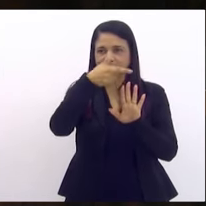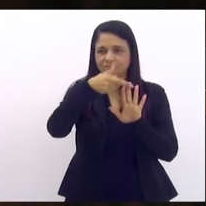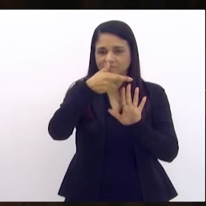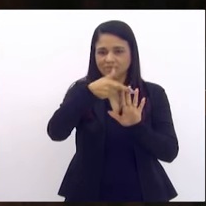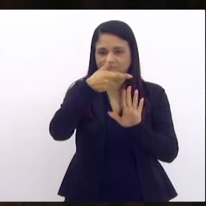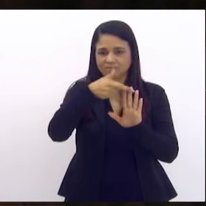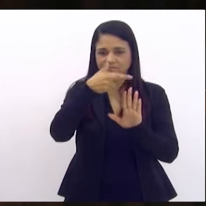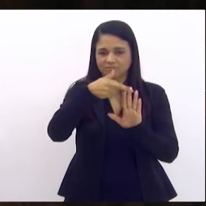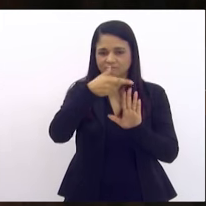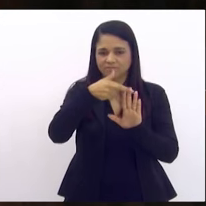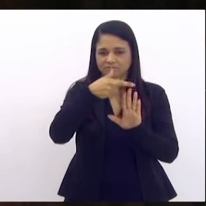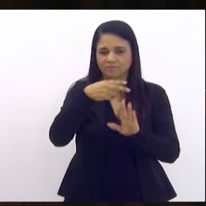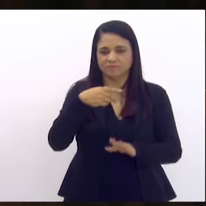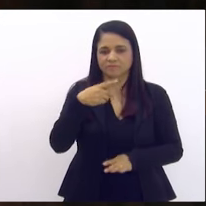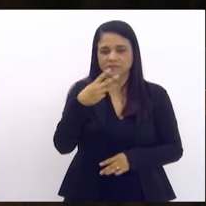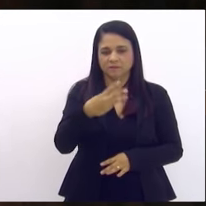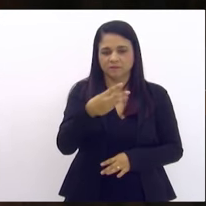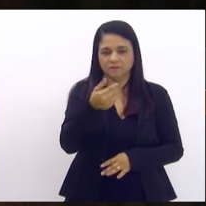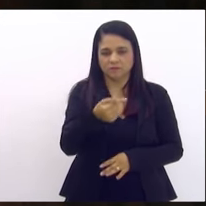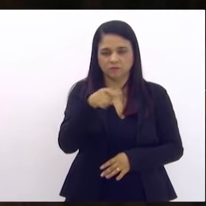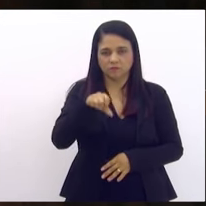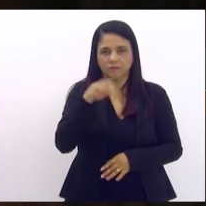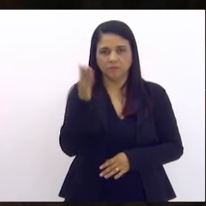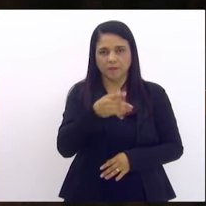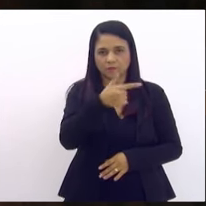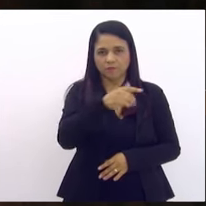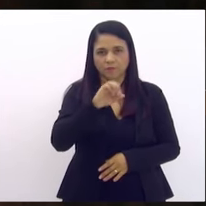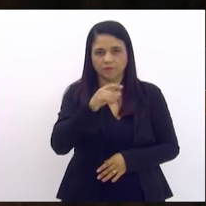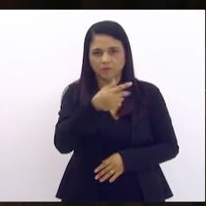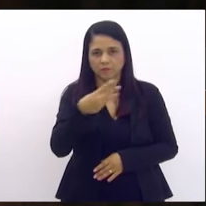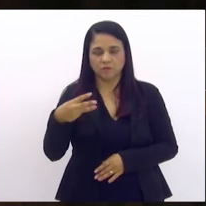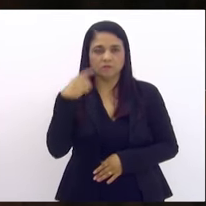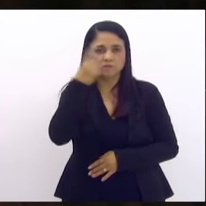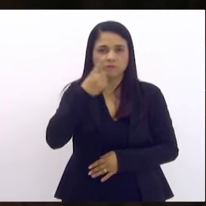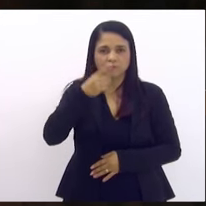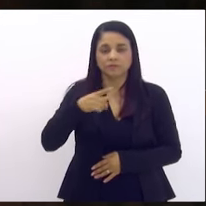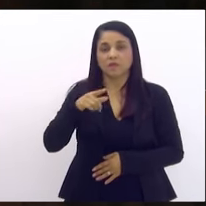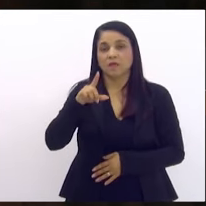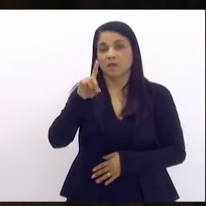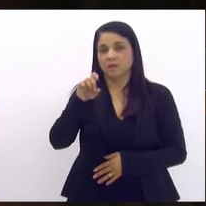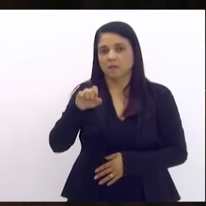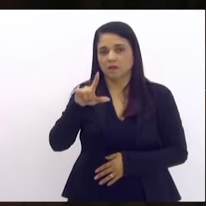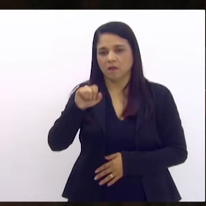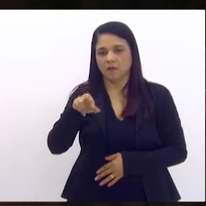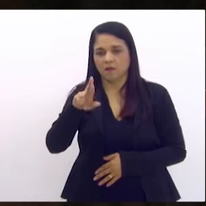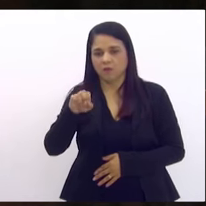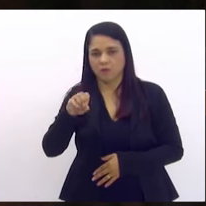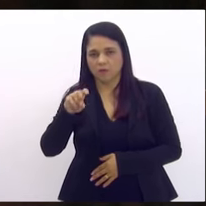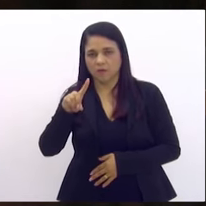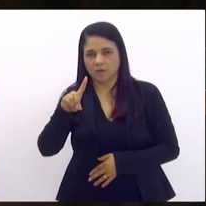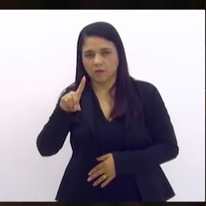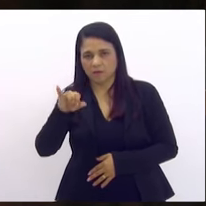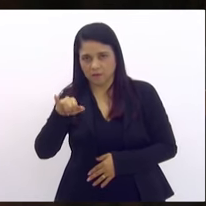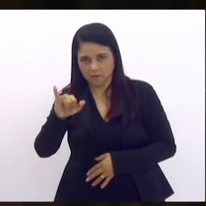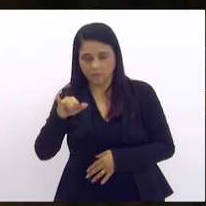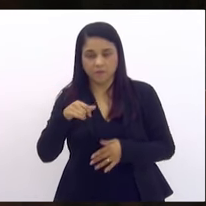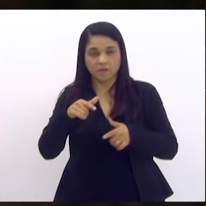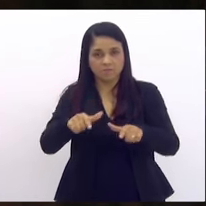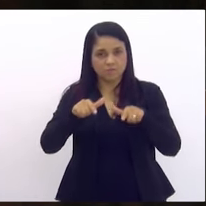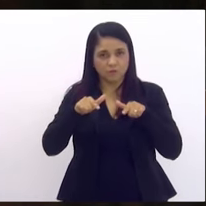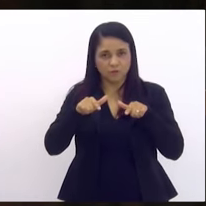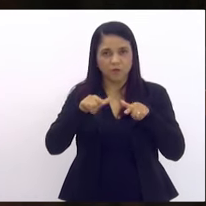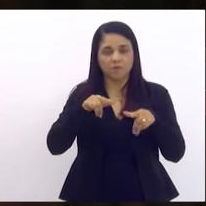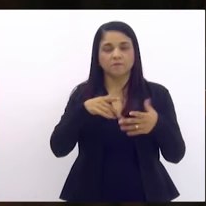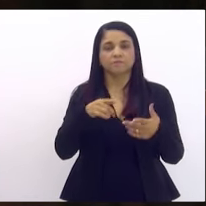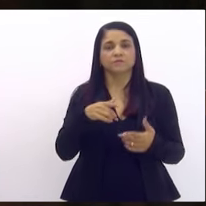resolução 379 de 2023 de autoria do deputado Guilherme delaroli que consegue o diploma Paul suger ao Senhor